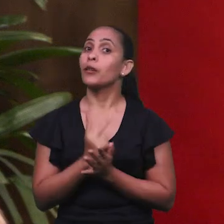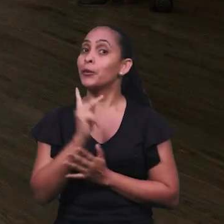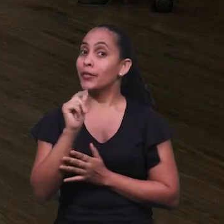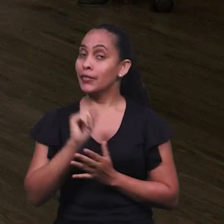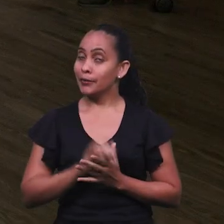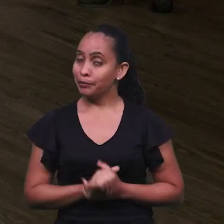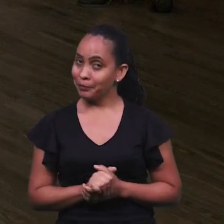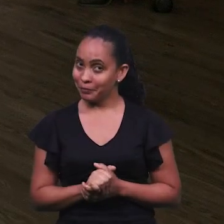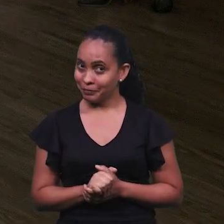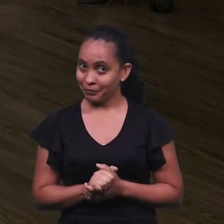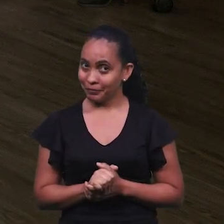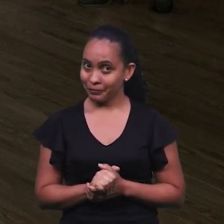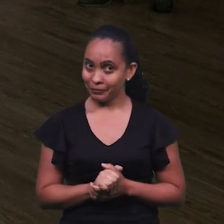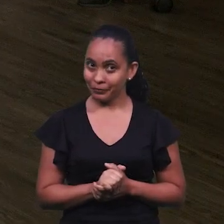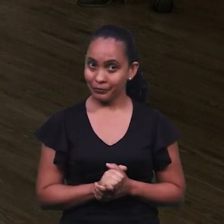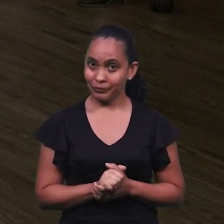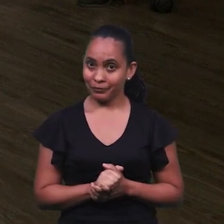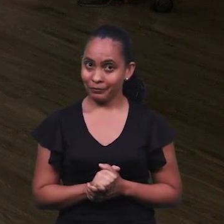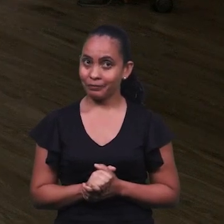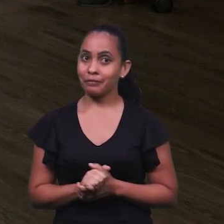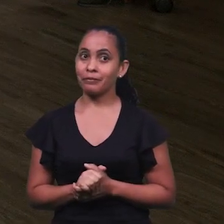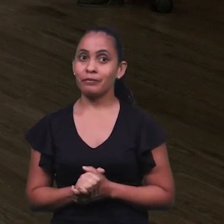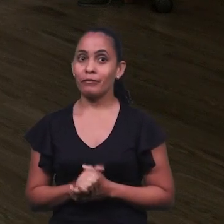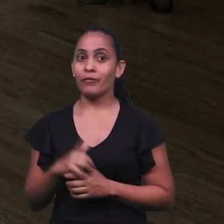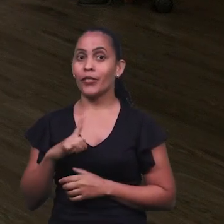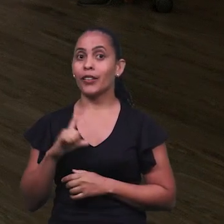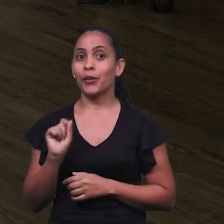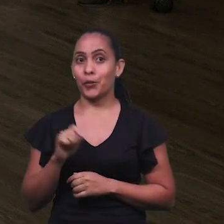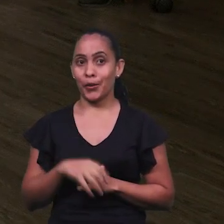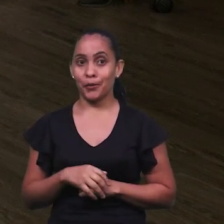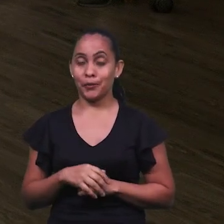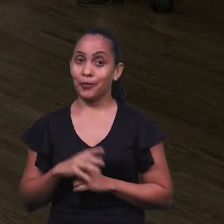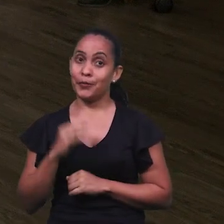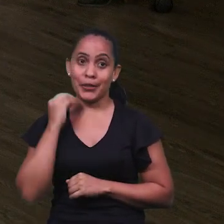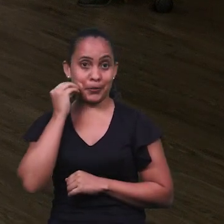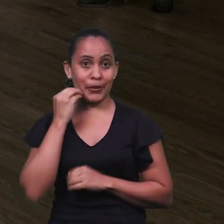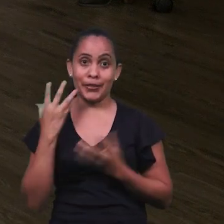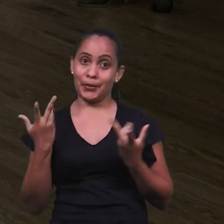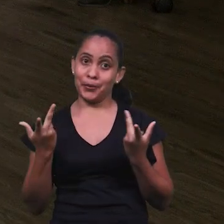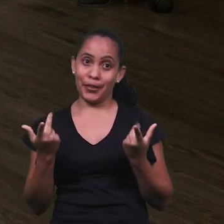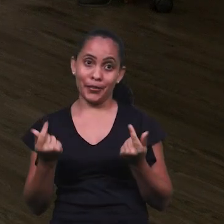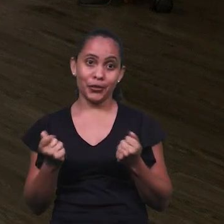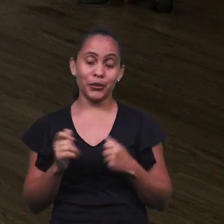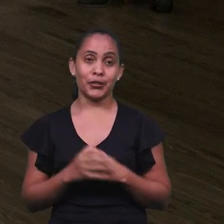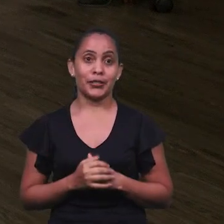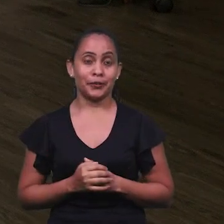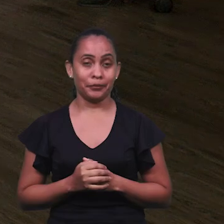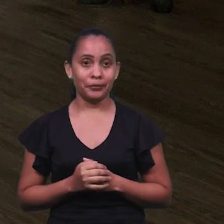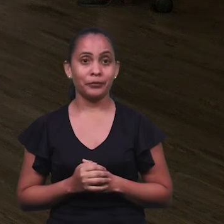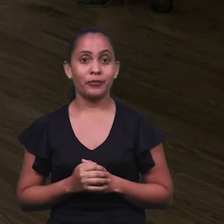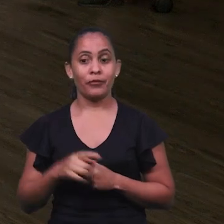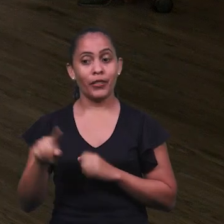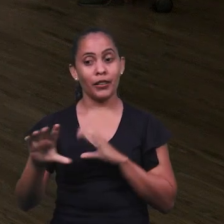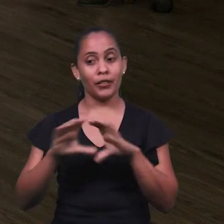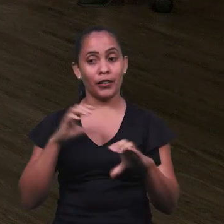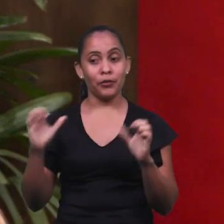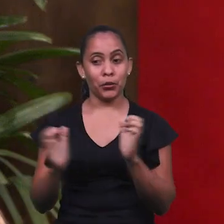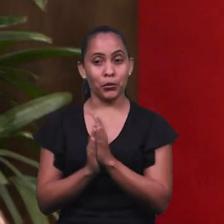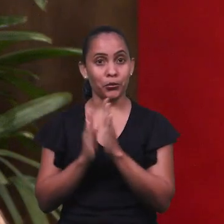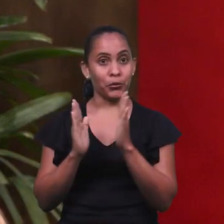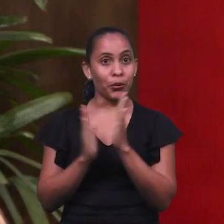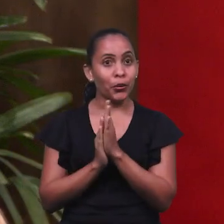acontece? Salvação. Salvação, uma experiência maravilhosa. À meia-noite oravam e